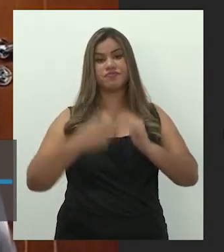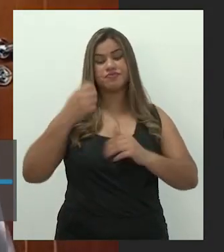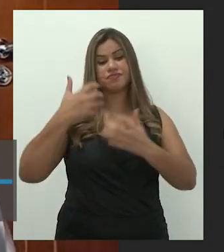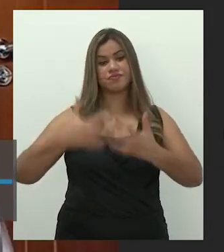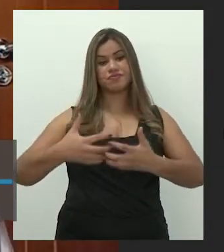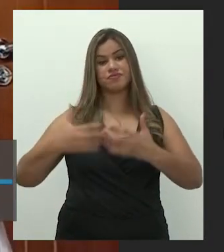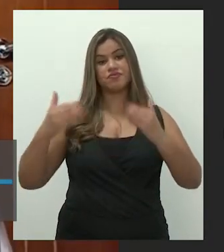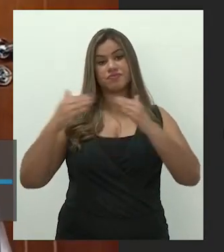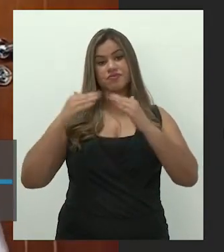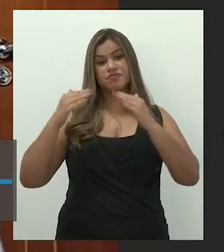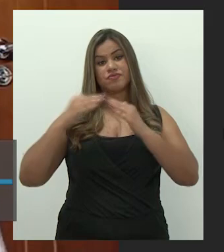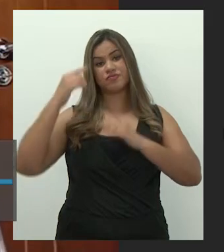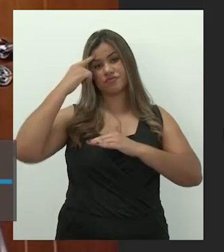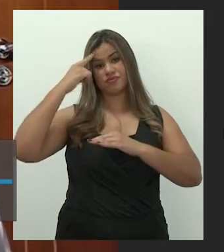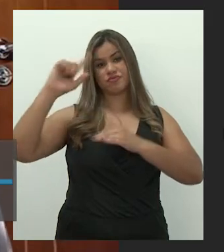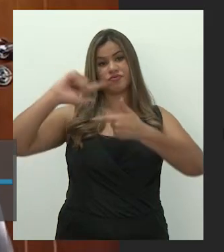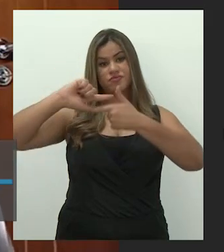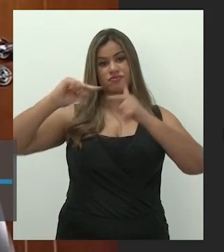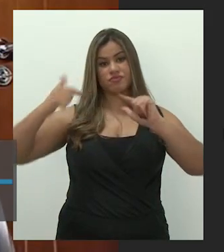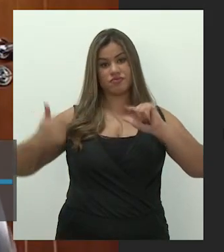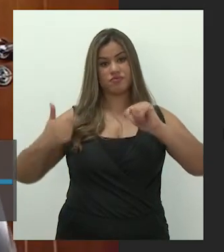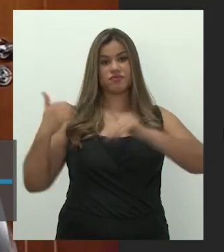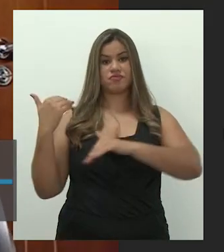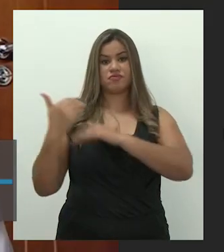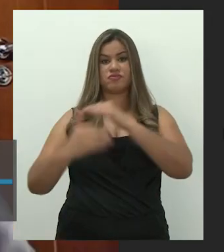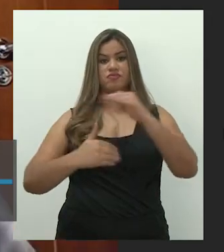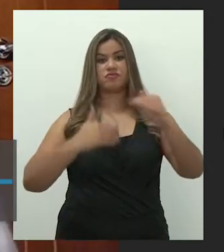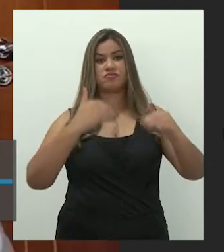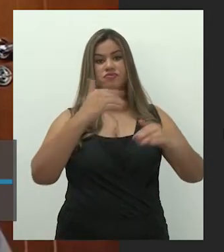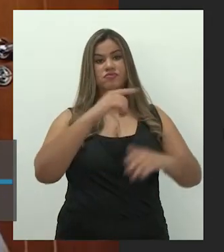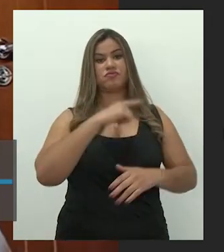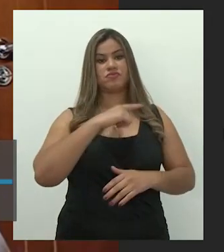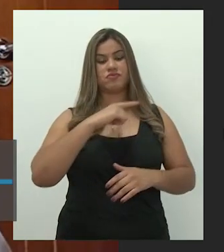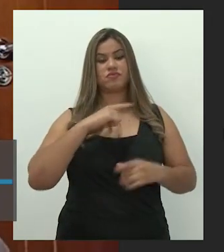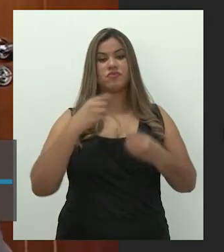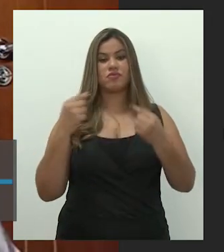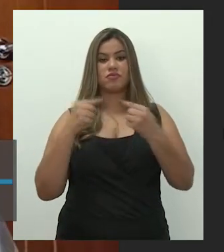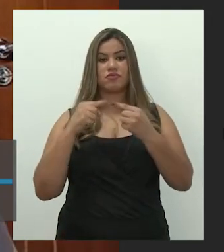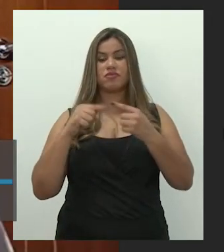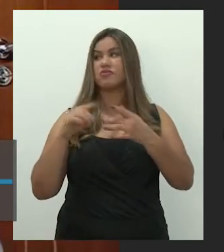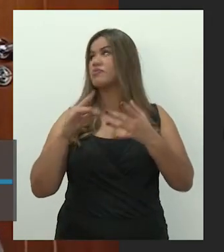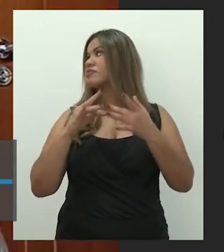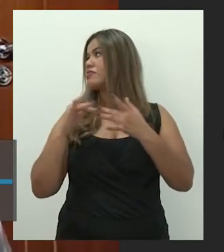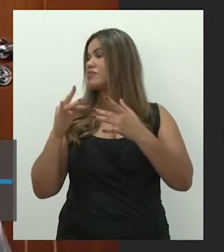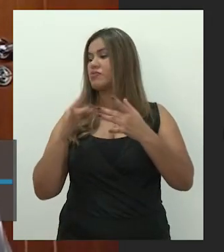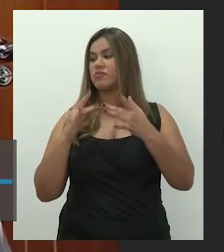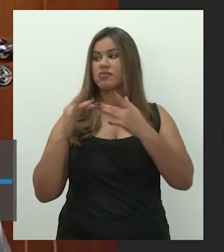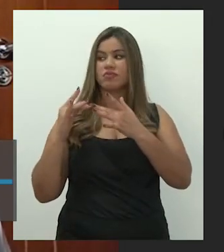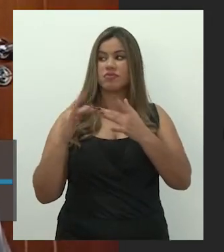construindo ao longo do tempo, a partir do momento que se estabelece conexões,